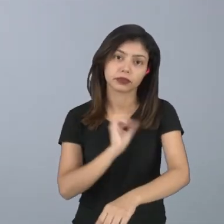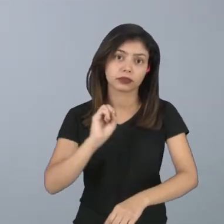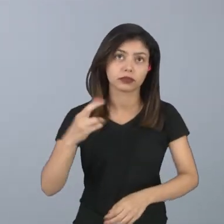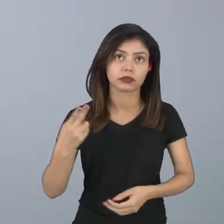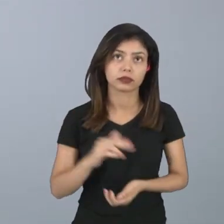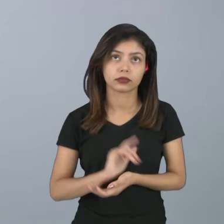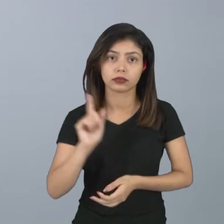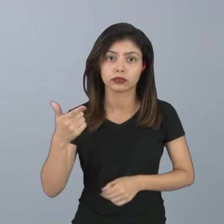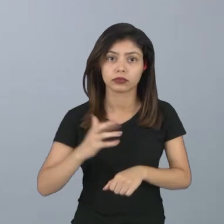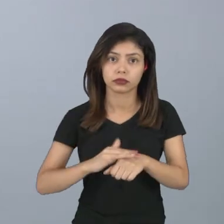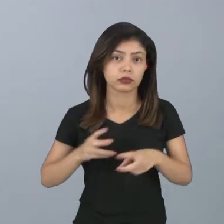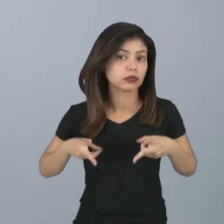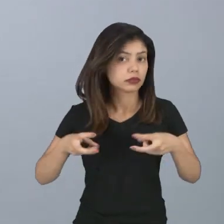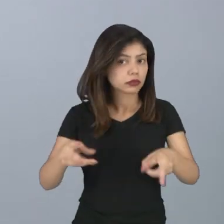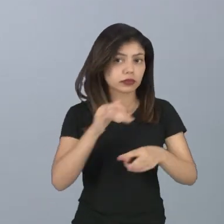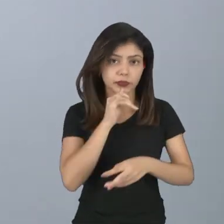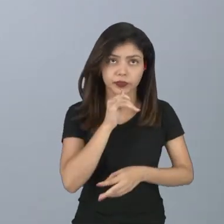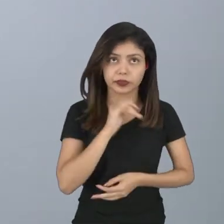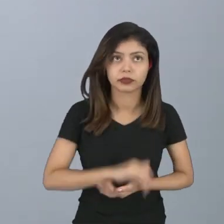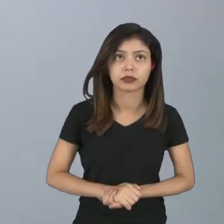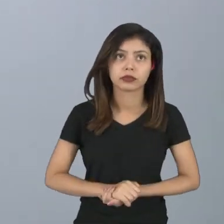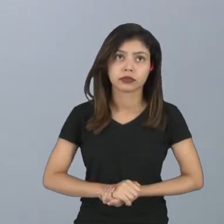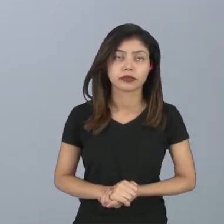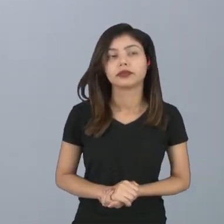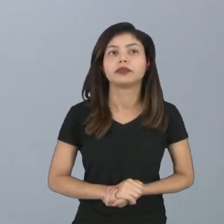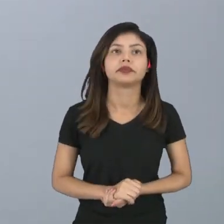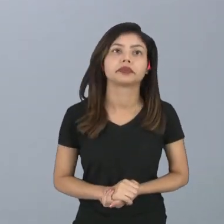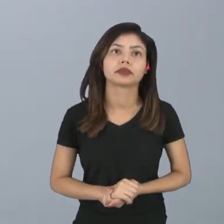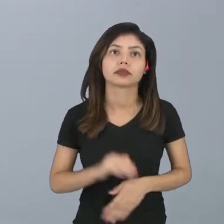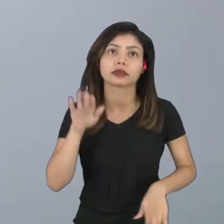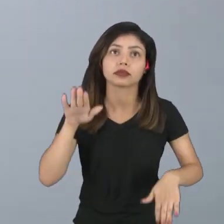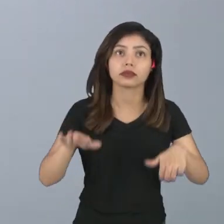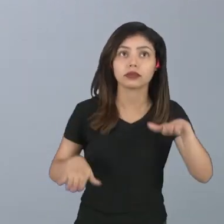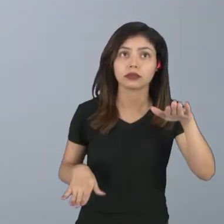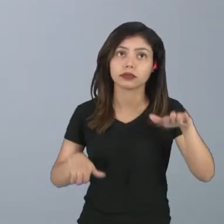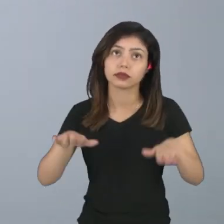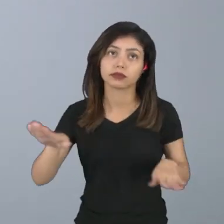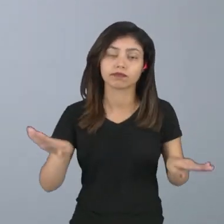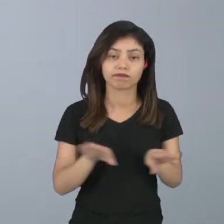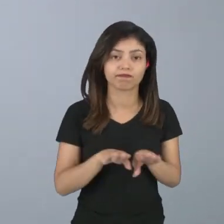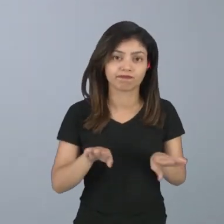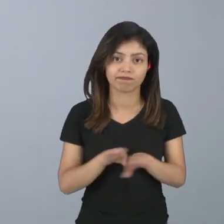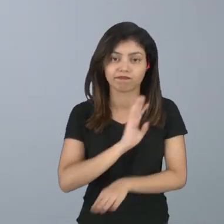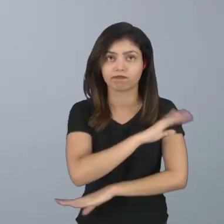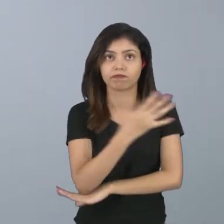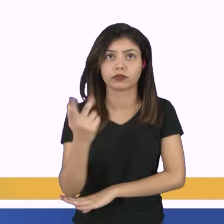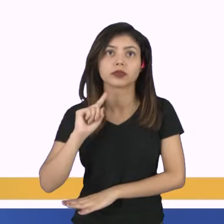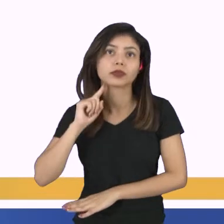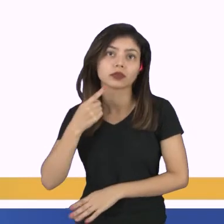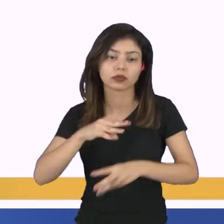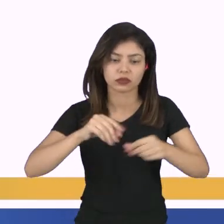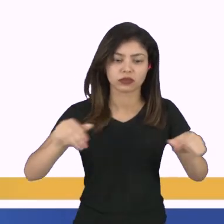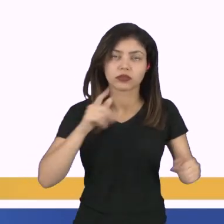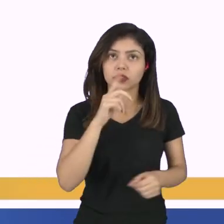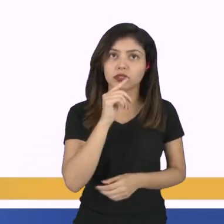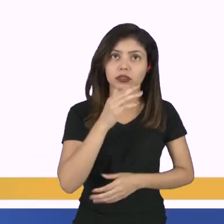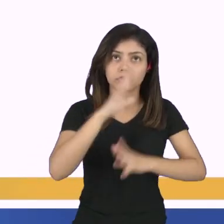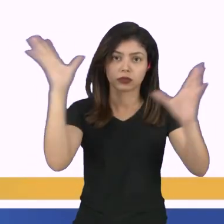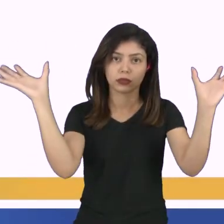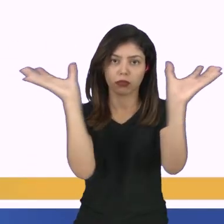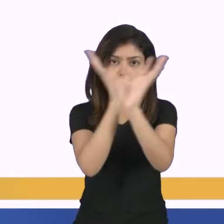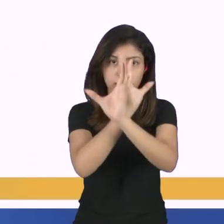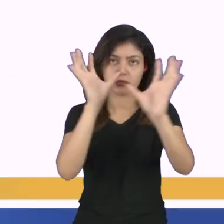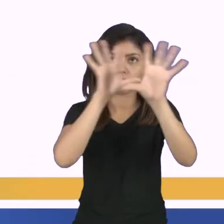desenvolver outro tipo de doença, como o câncer, tá? E aí ele traz um desequilíbrio ambiental, como a poluição do solo, da água e do